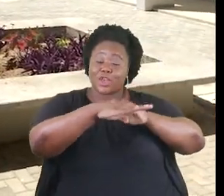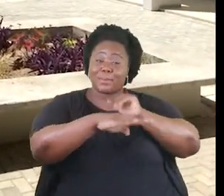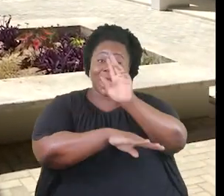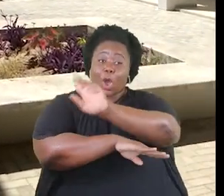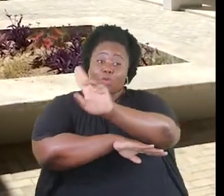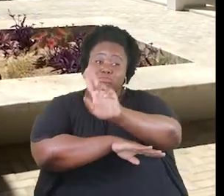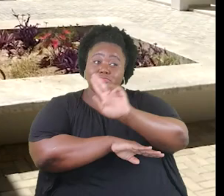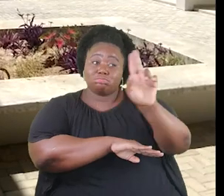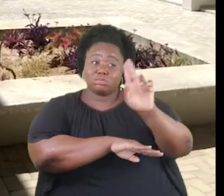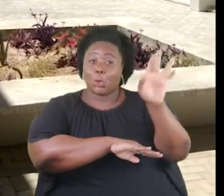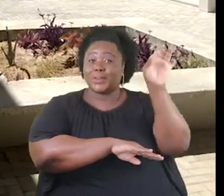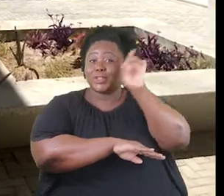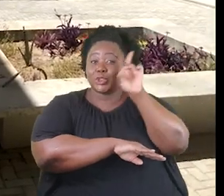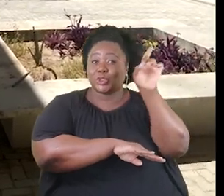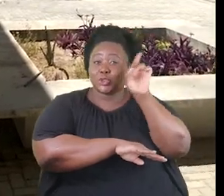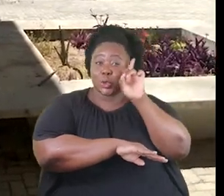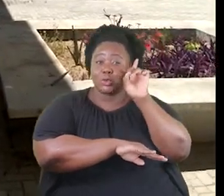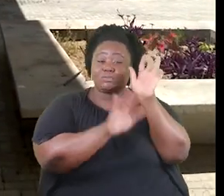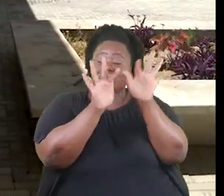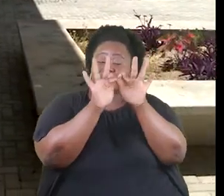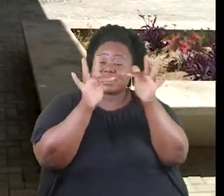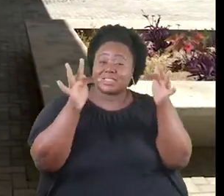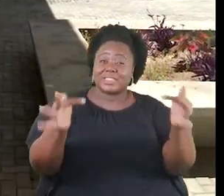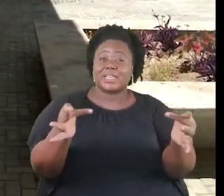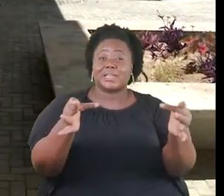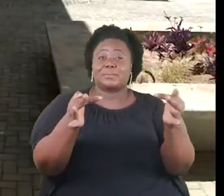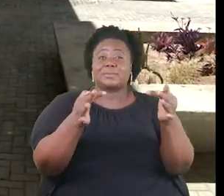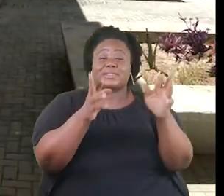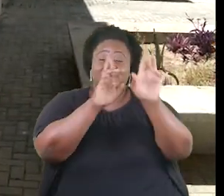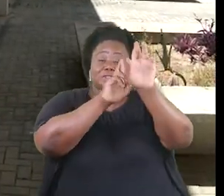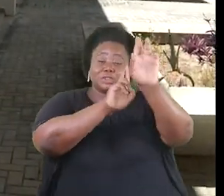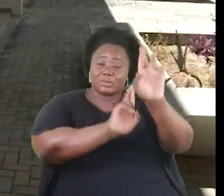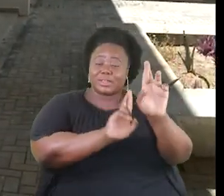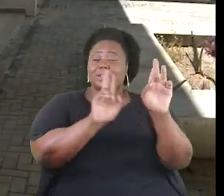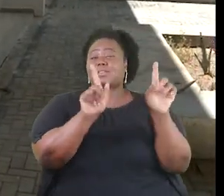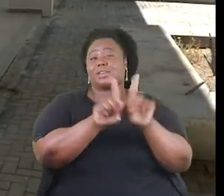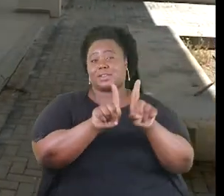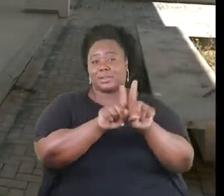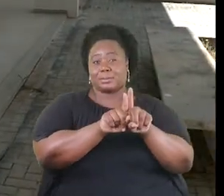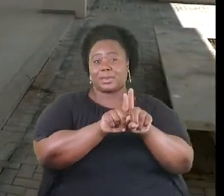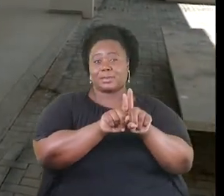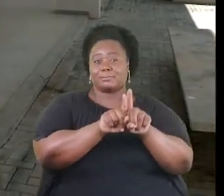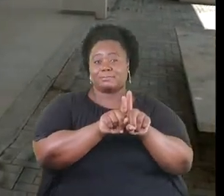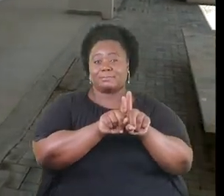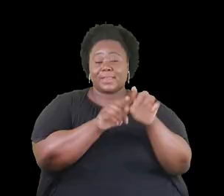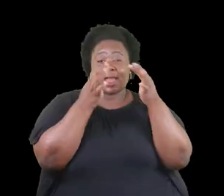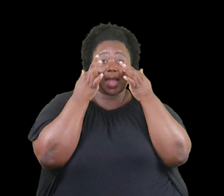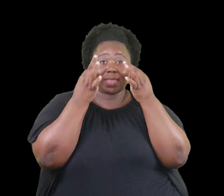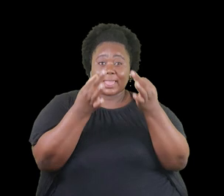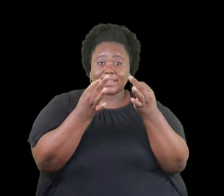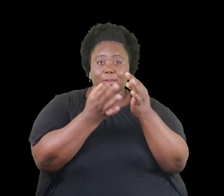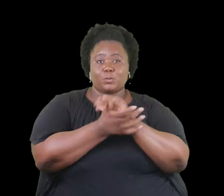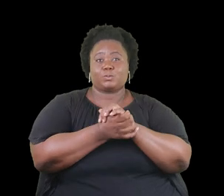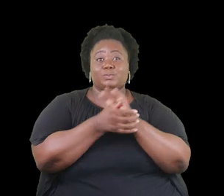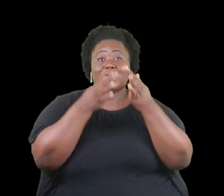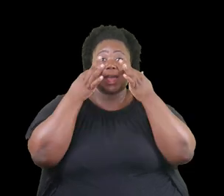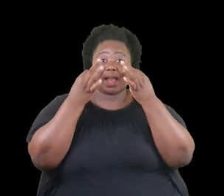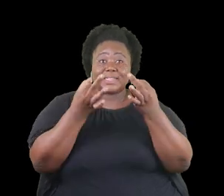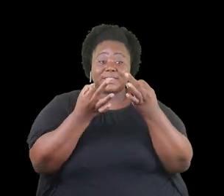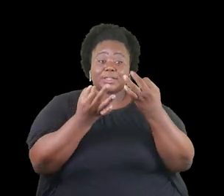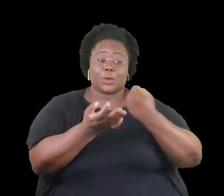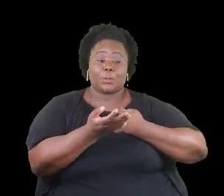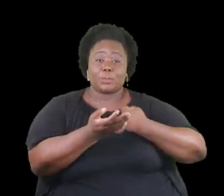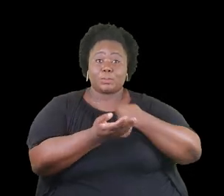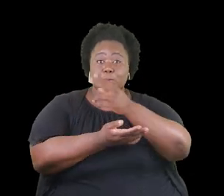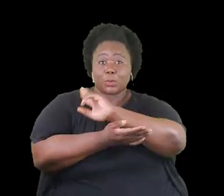nominal, diário, simples e esperançoso. Escutemos. Atenção para a